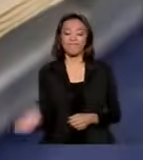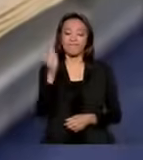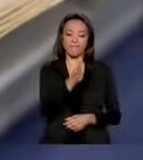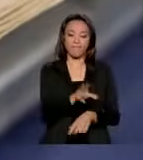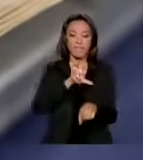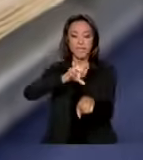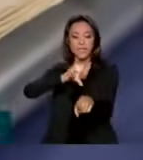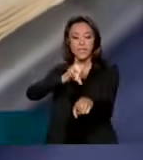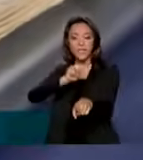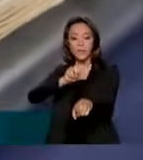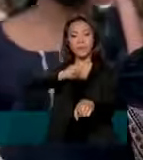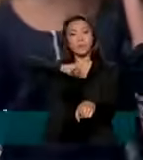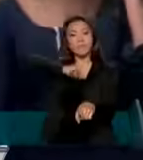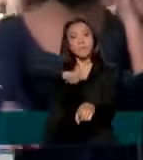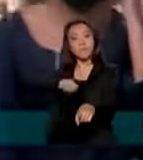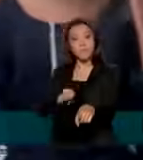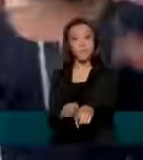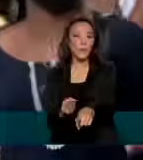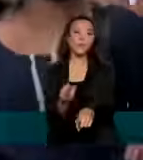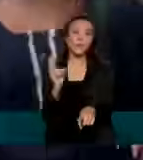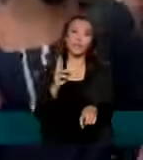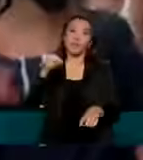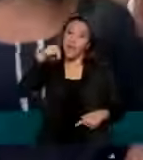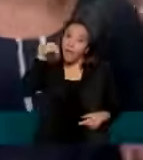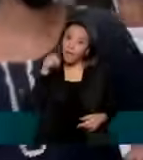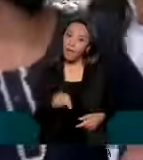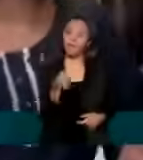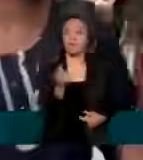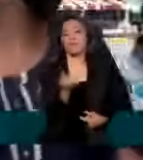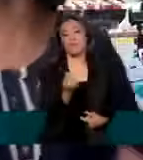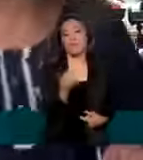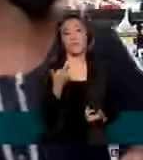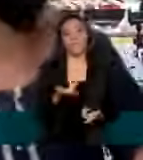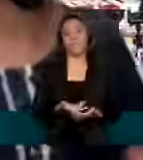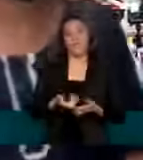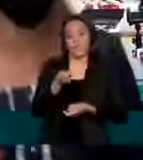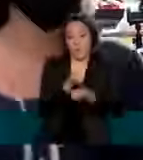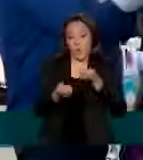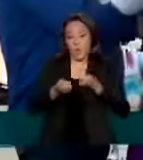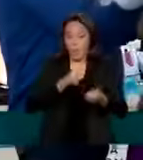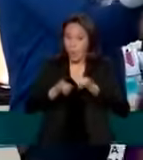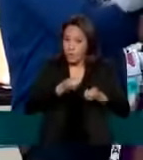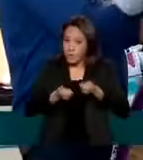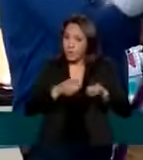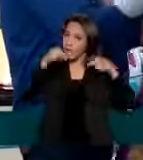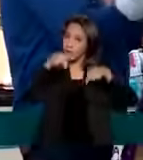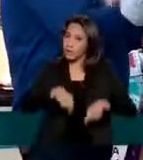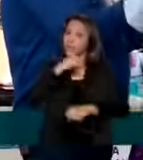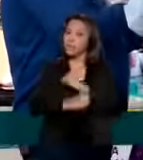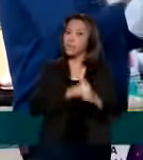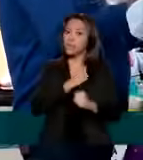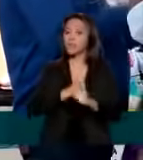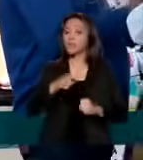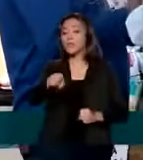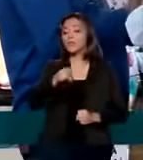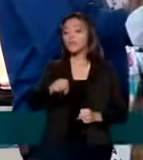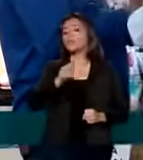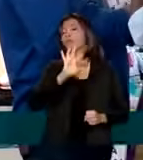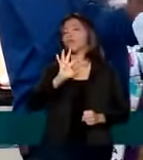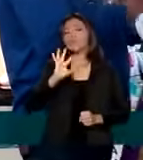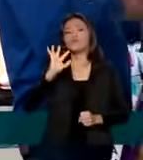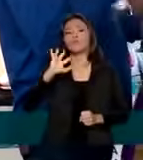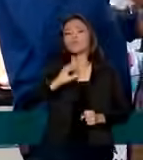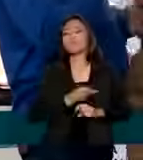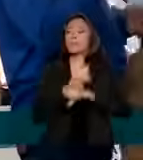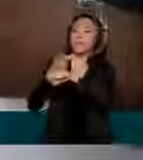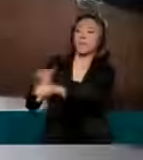50 milhões de reais. Esse é o valor que os brasileiros economizaram só neste ano ao trocarem a ida aos cartórios e